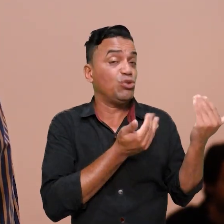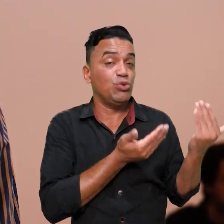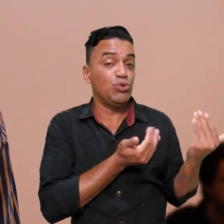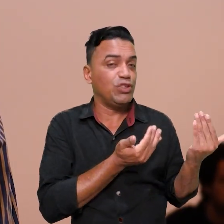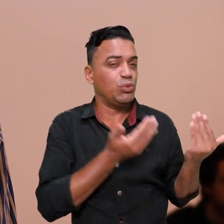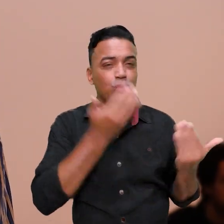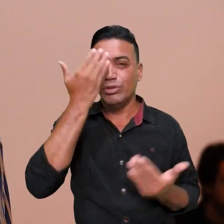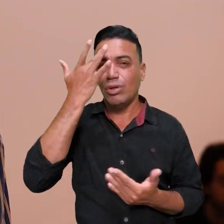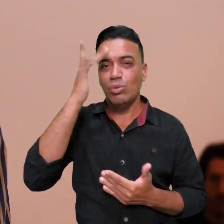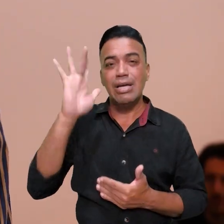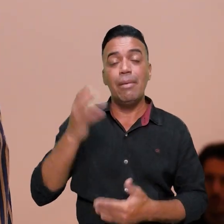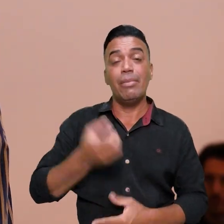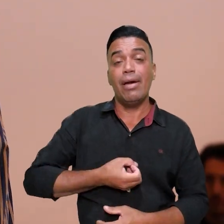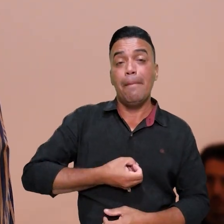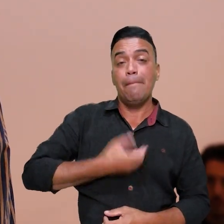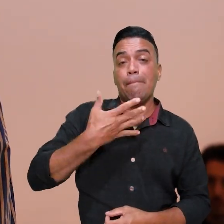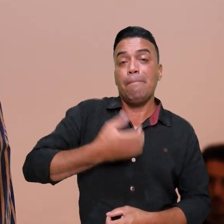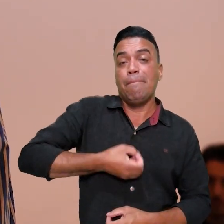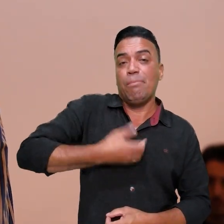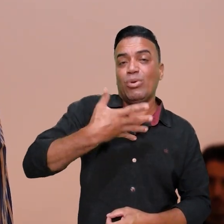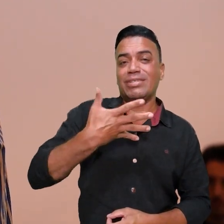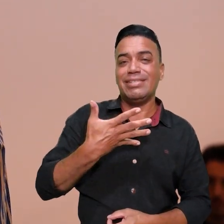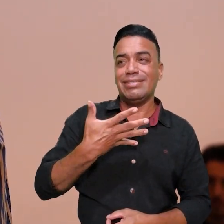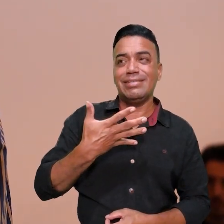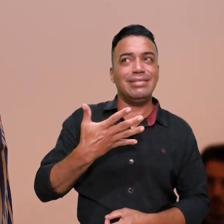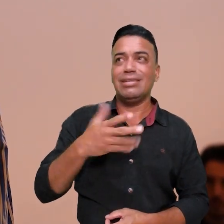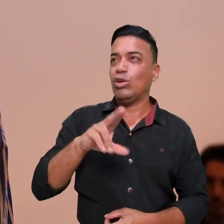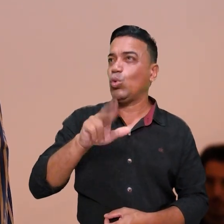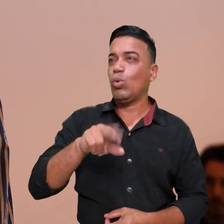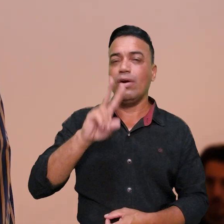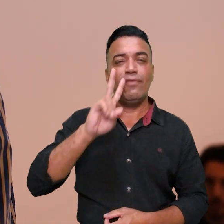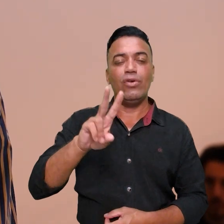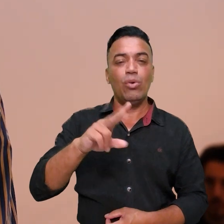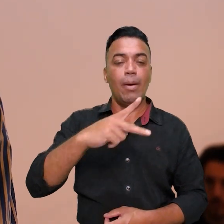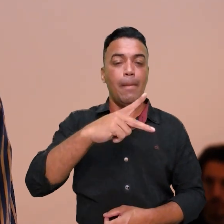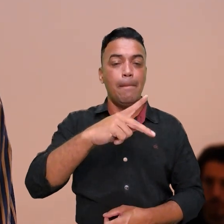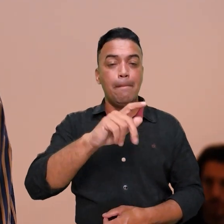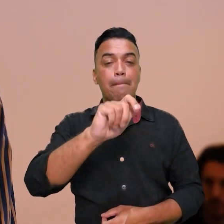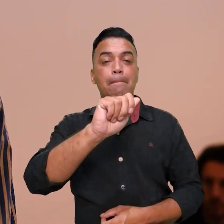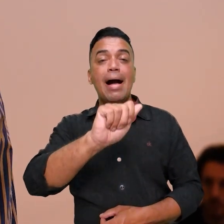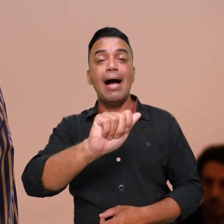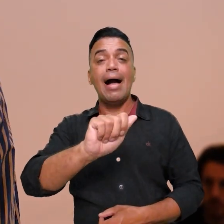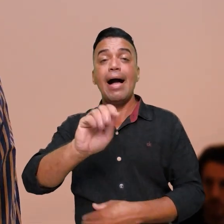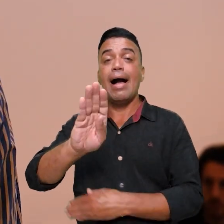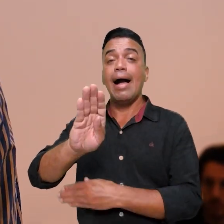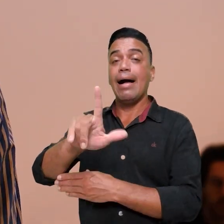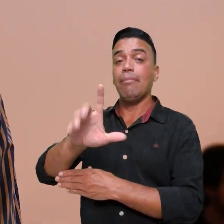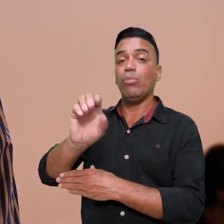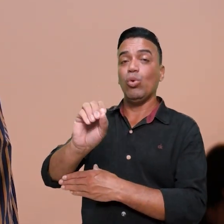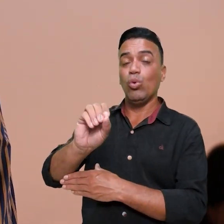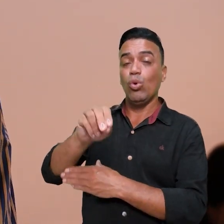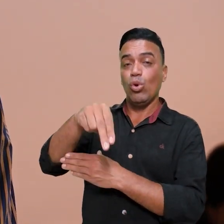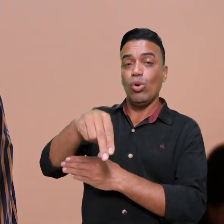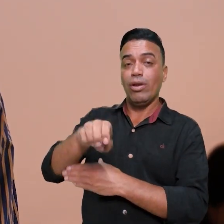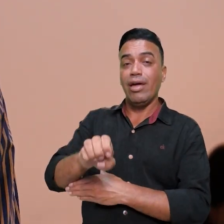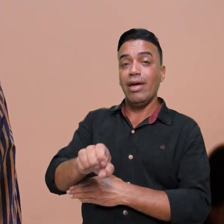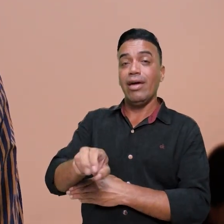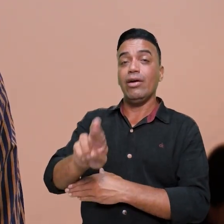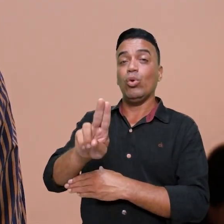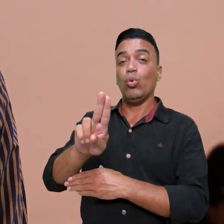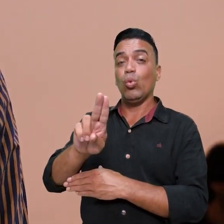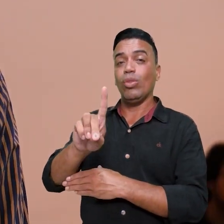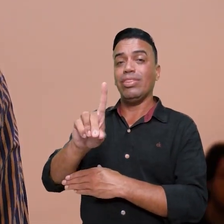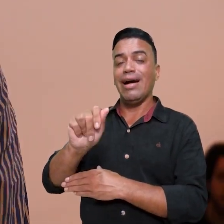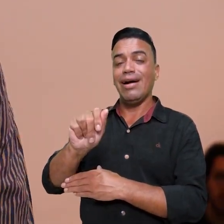que é uma poesia. Nossa juventude nunca ouviu falar em Pablo Neruda, não sabe quem é Clarice Lispector,